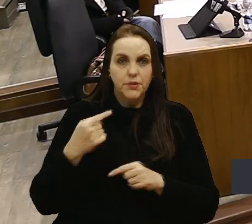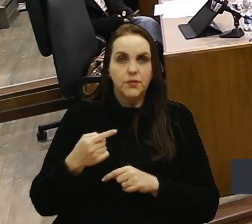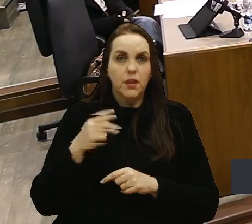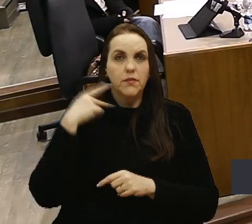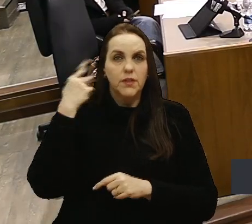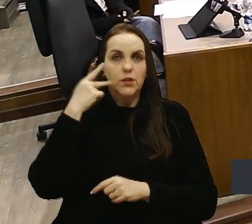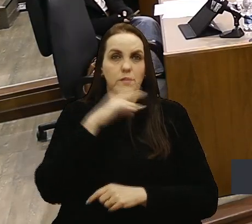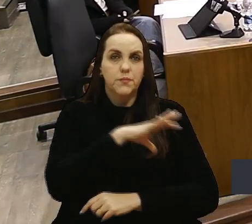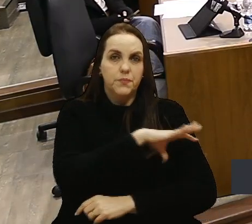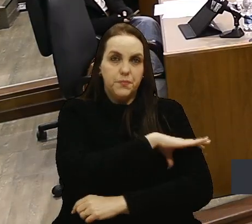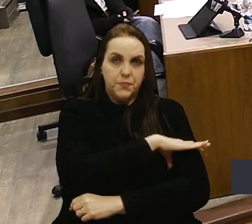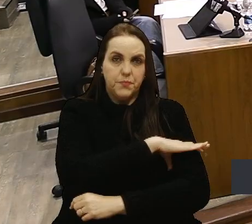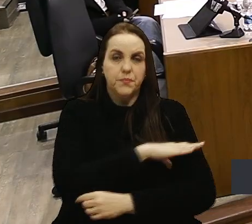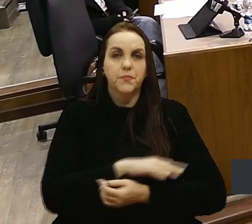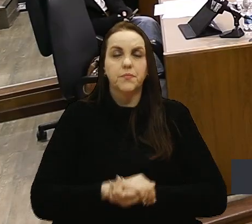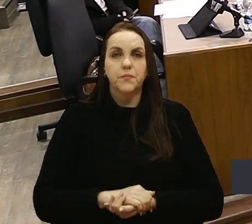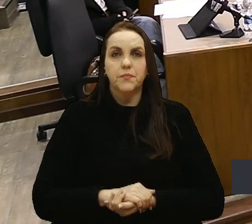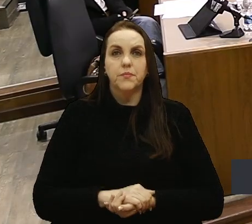Ramon.